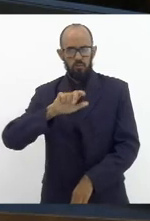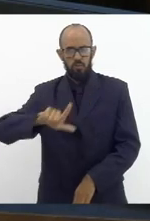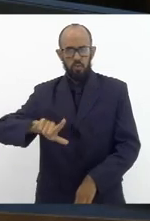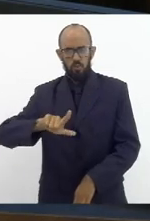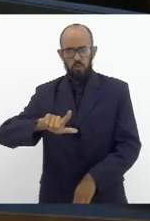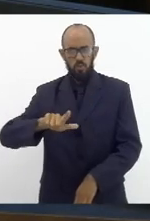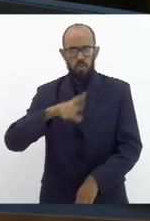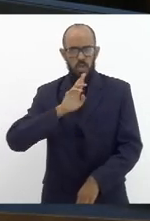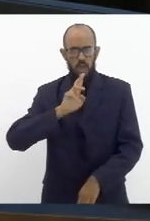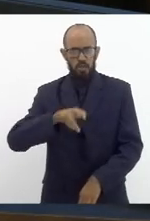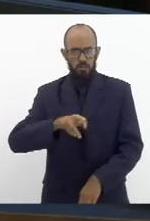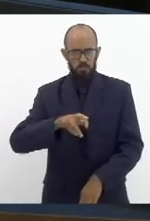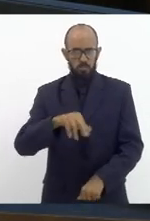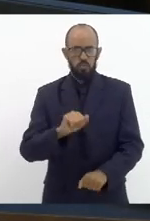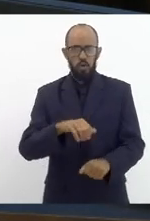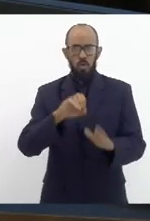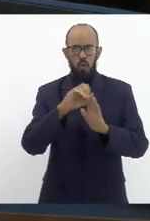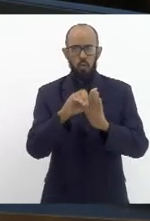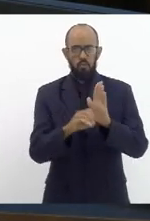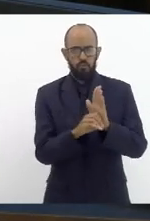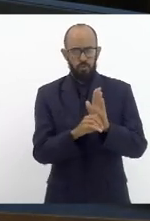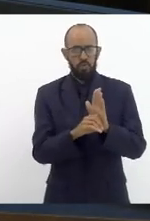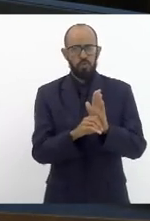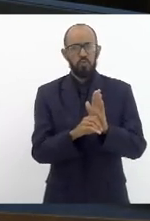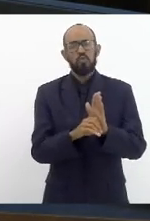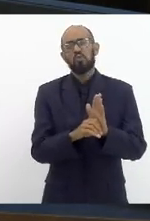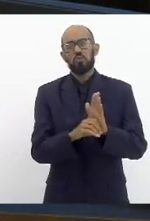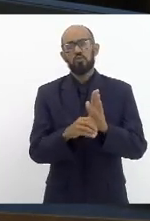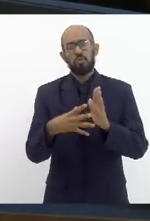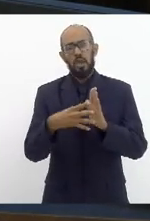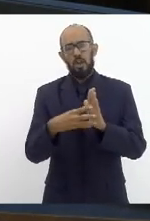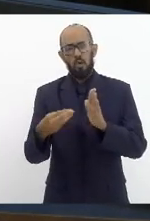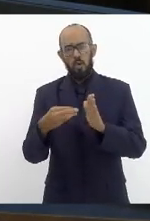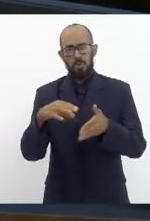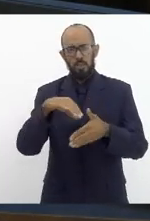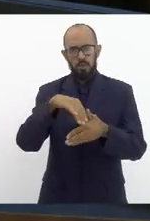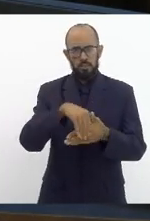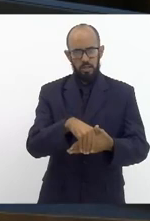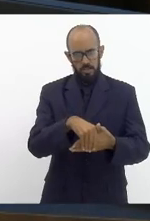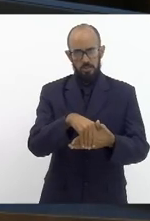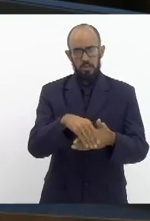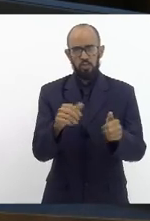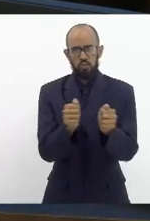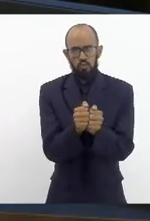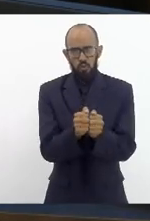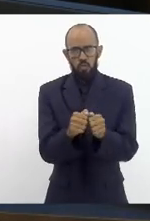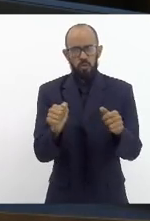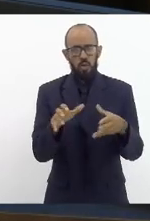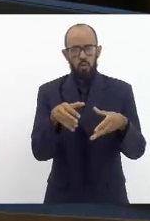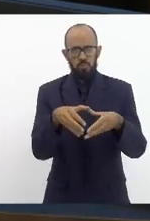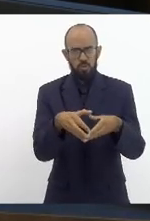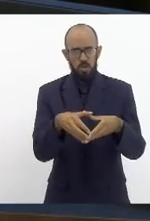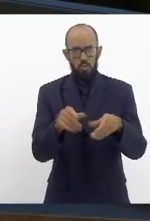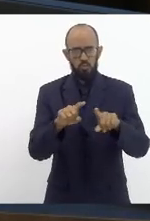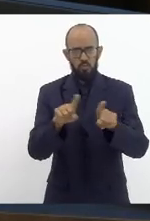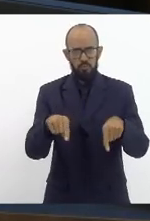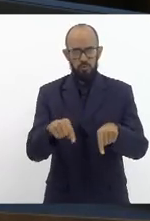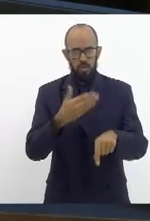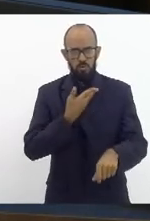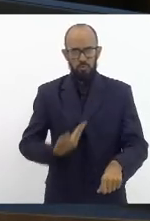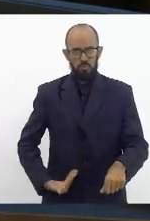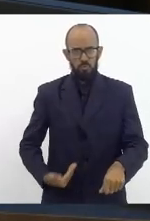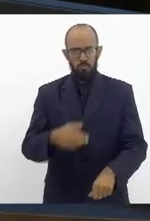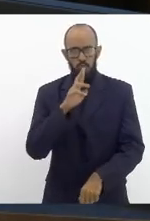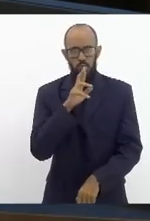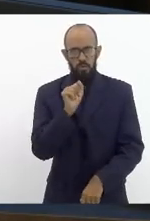ofício mencionado em epígrafe, cuja cópia segue anexada, oriundo da Comissão de Servidores Públicos do gabinete do deputado